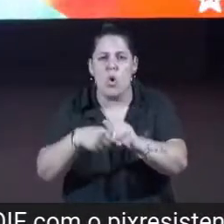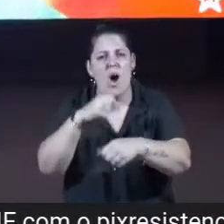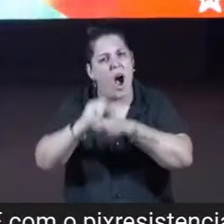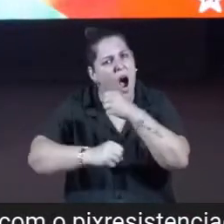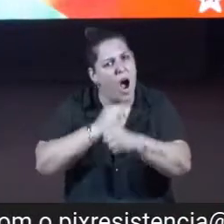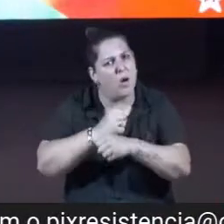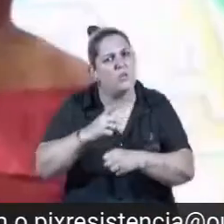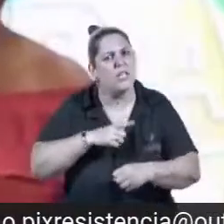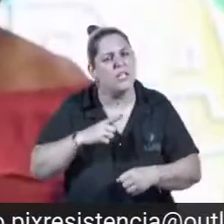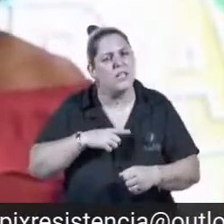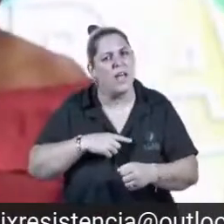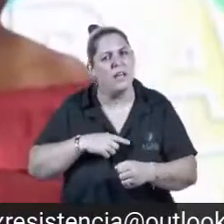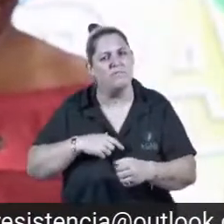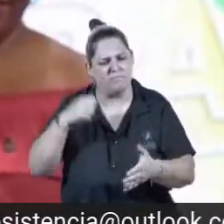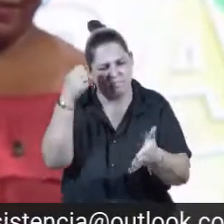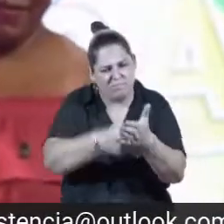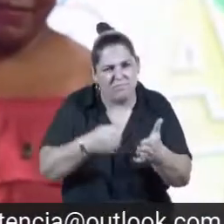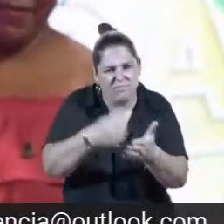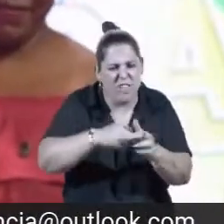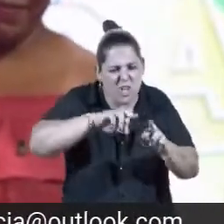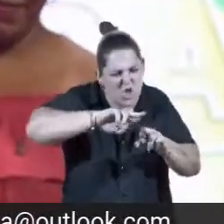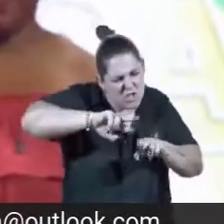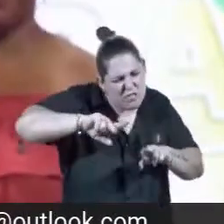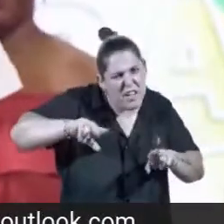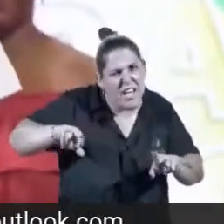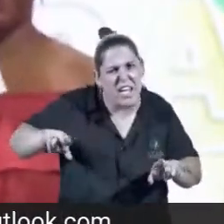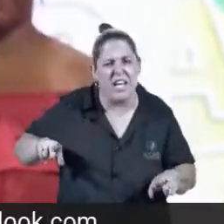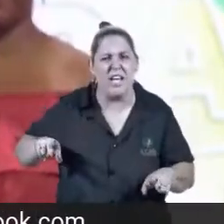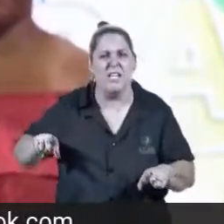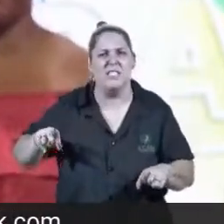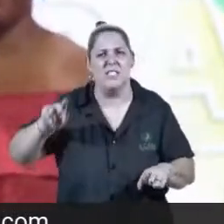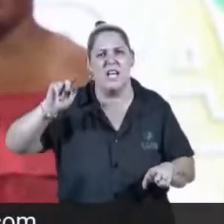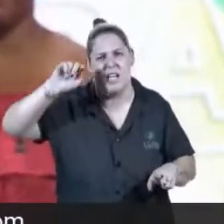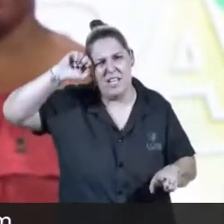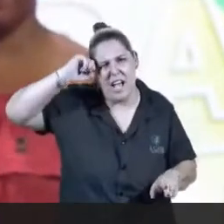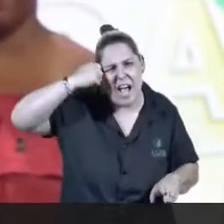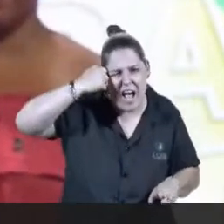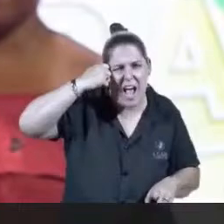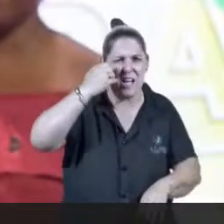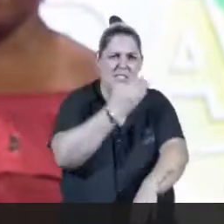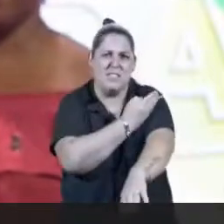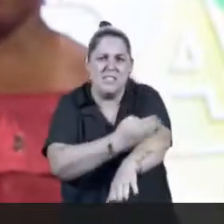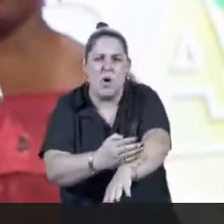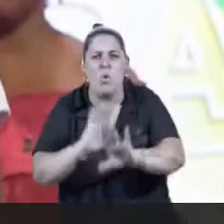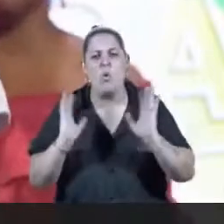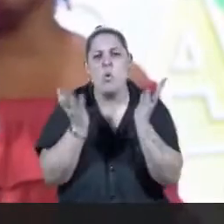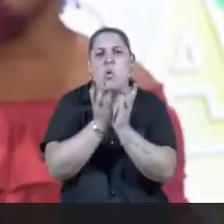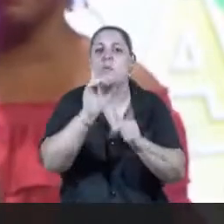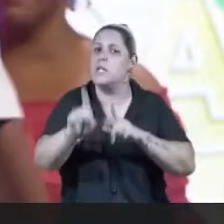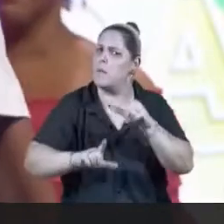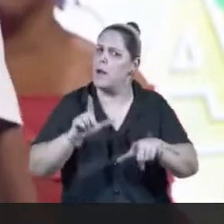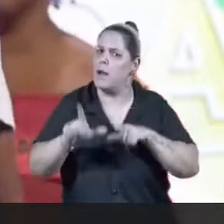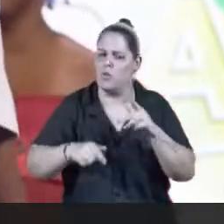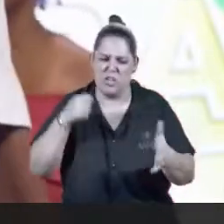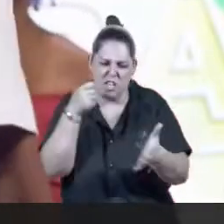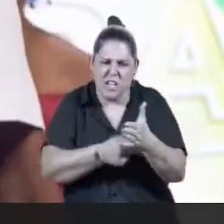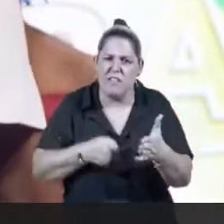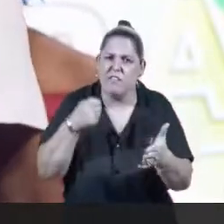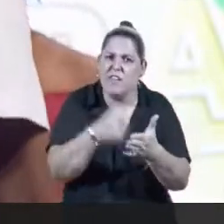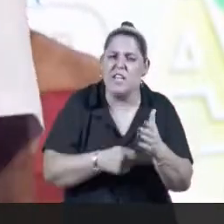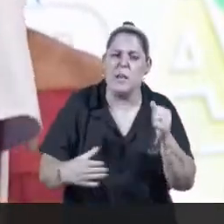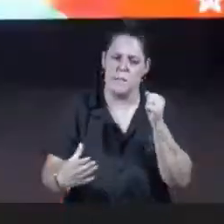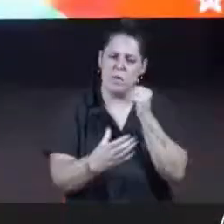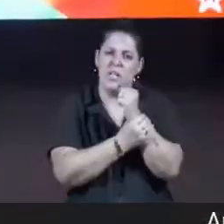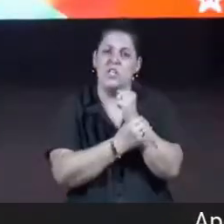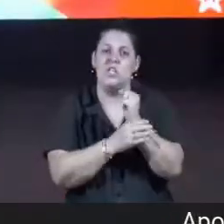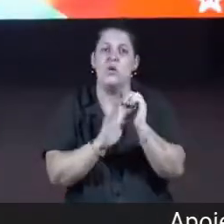é defender a diversidade, é defender a raça, é defender a classe trabalhadora e é defender principalmente os mais pobres,